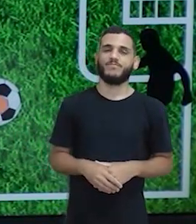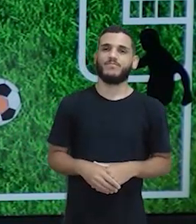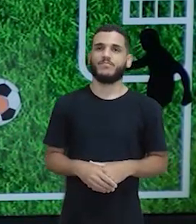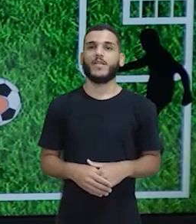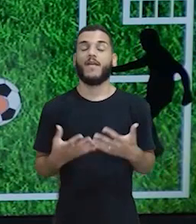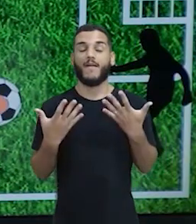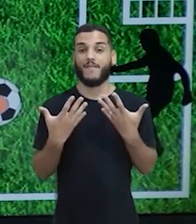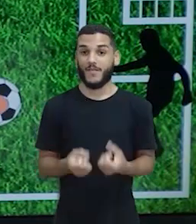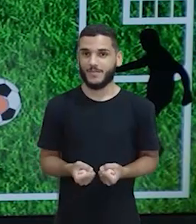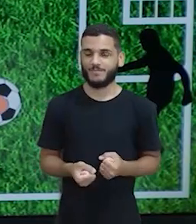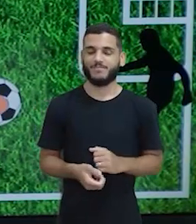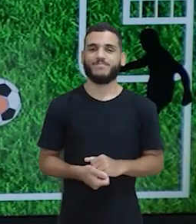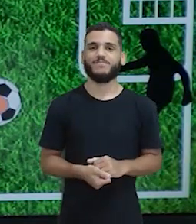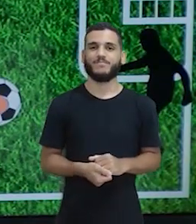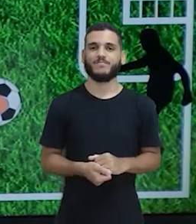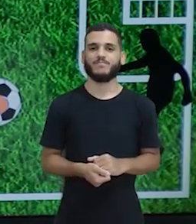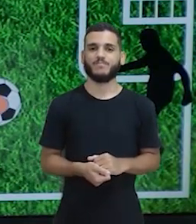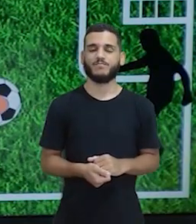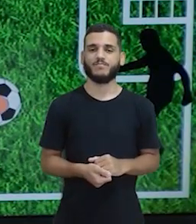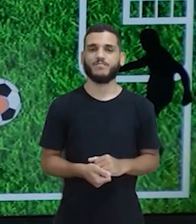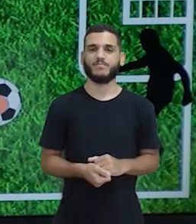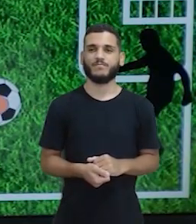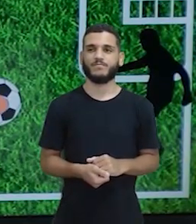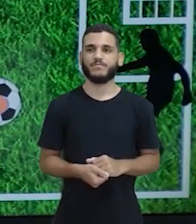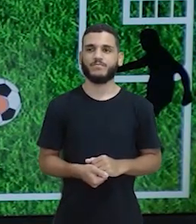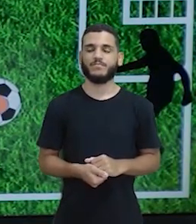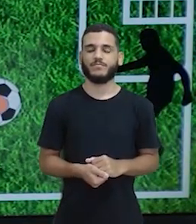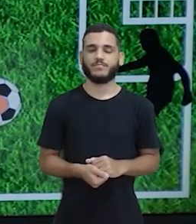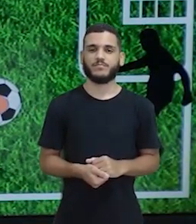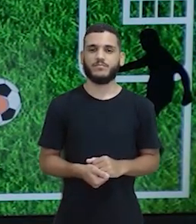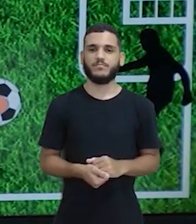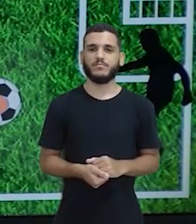vamos embora Olha vou escolher aqui deixa eu ver misericórdia